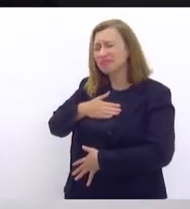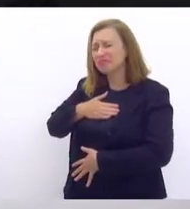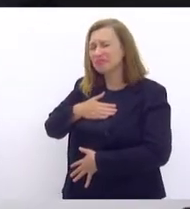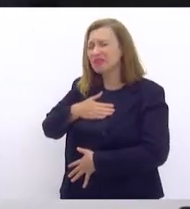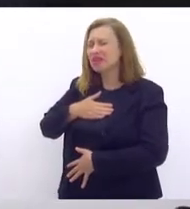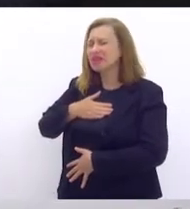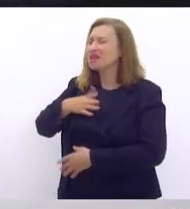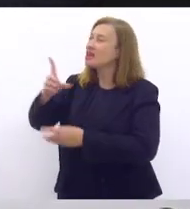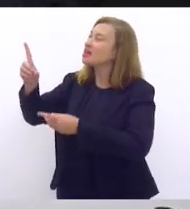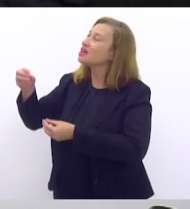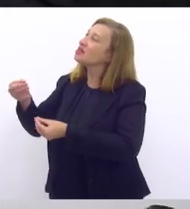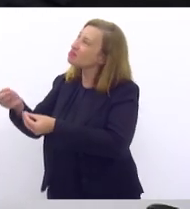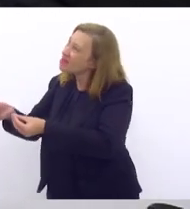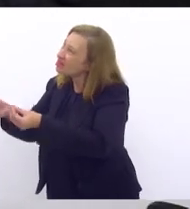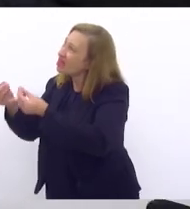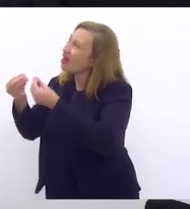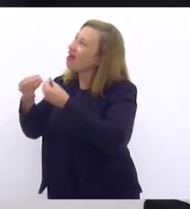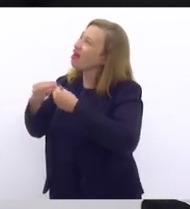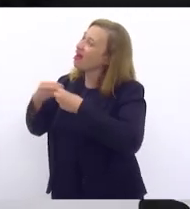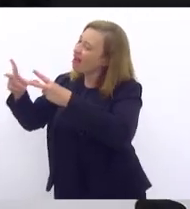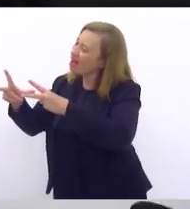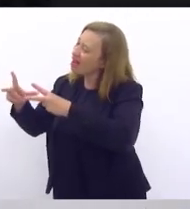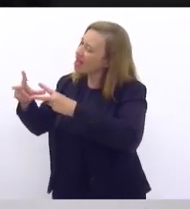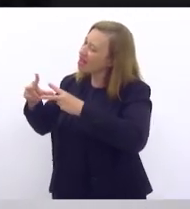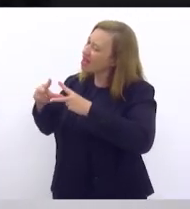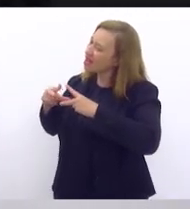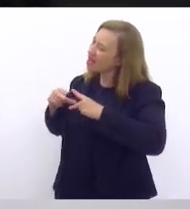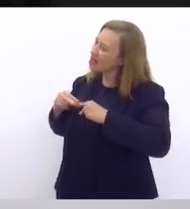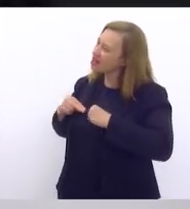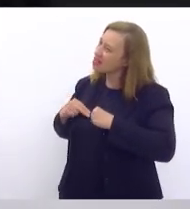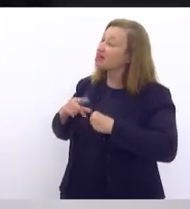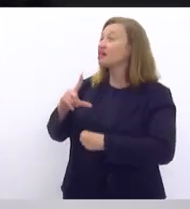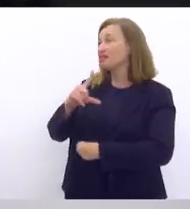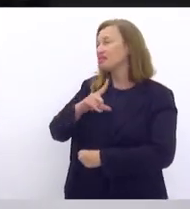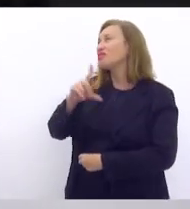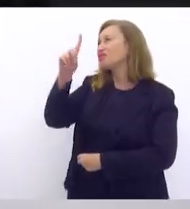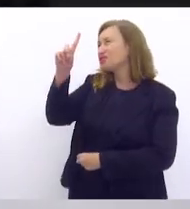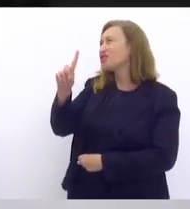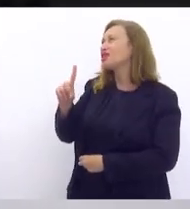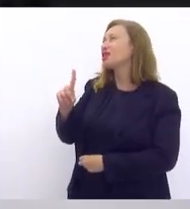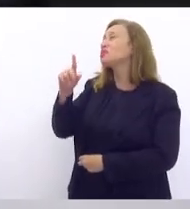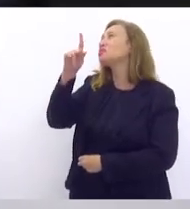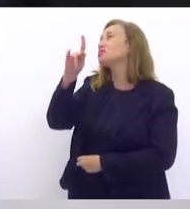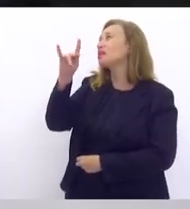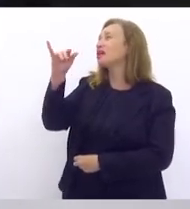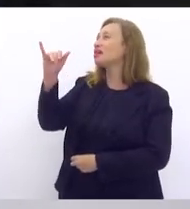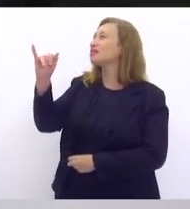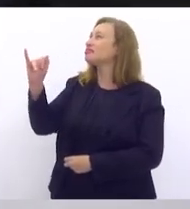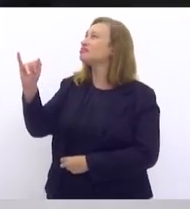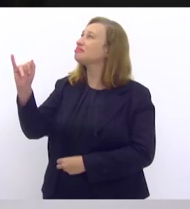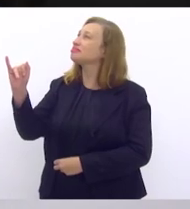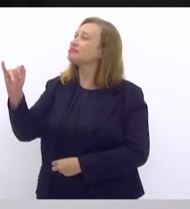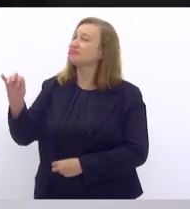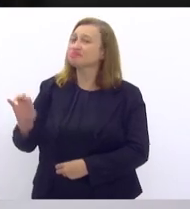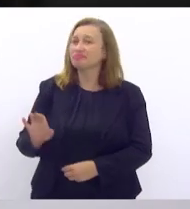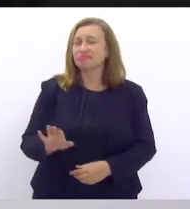dá-me a parte que me cabe da herança.